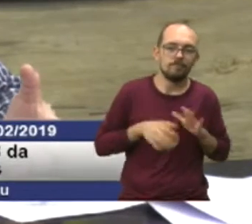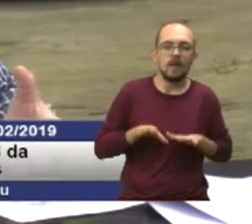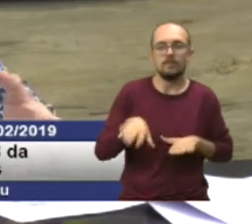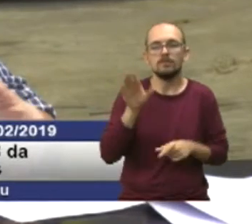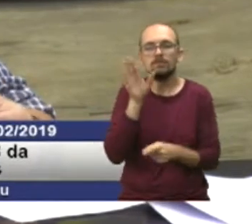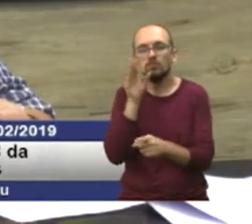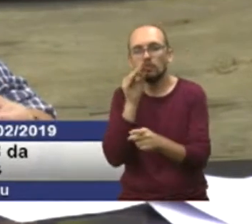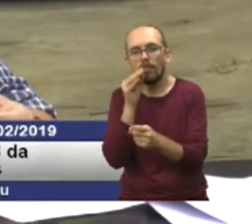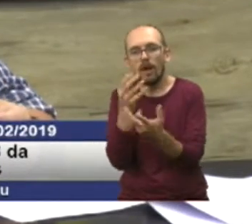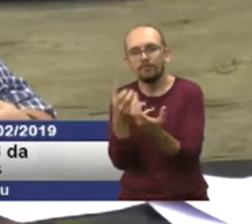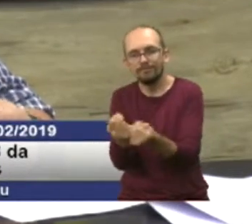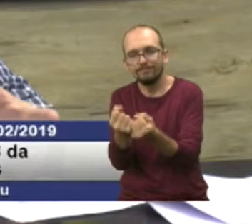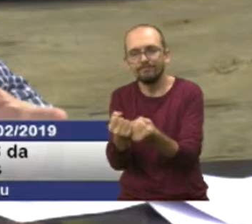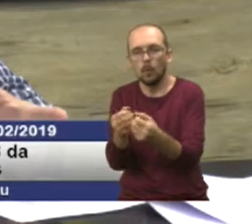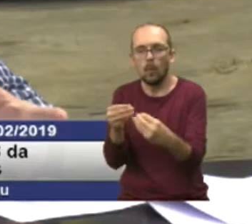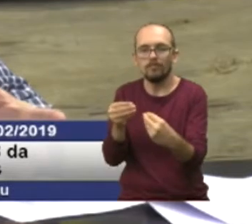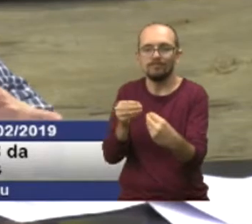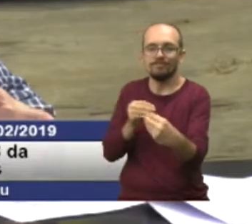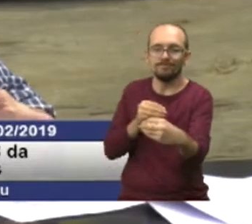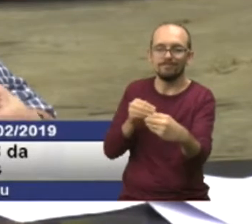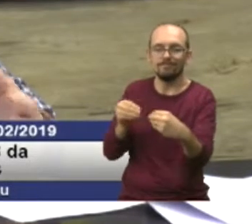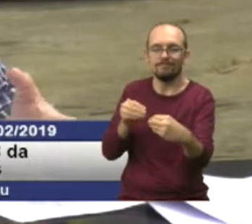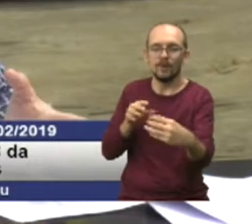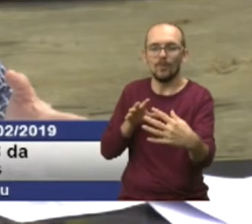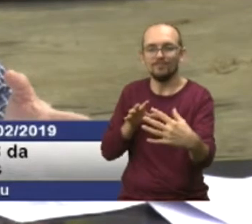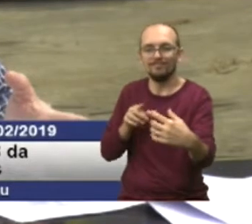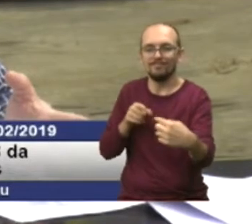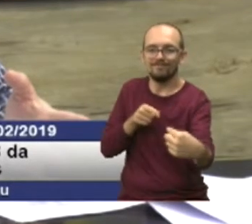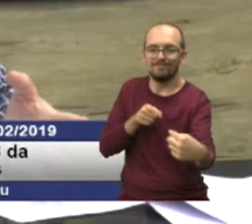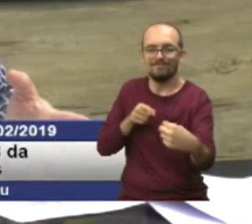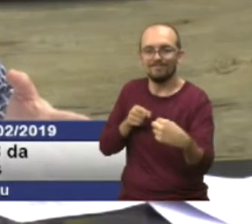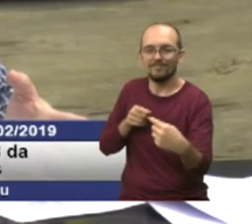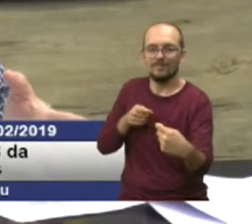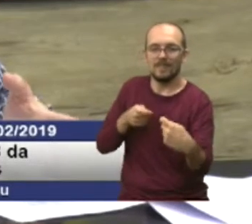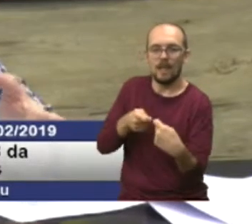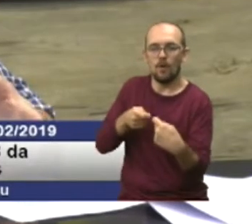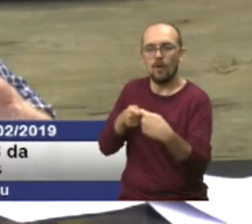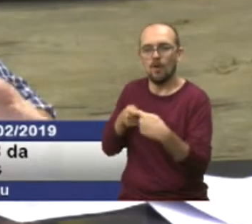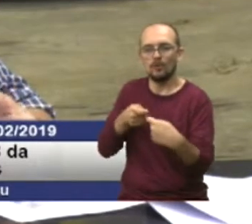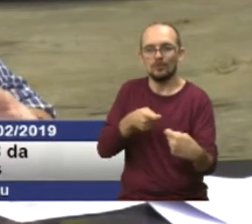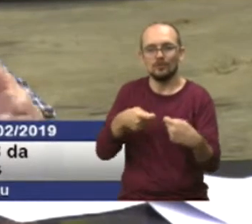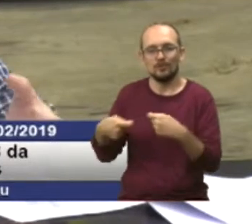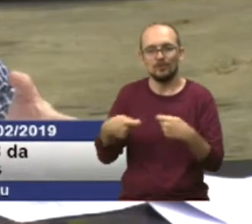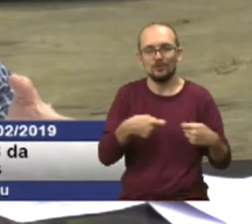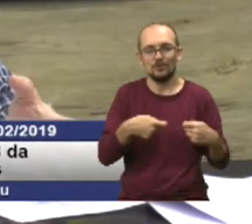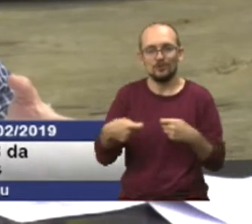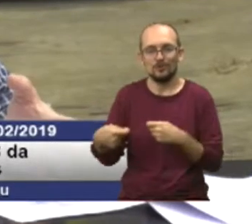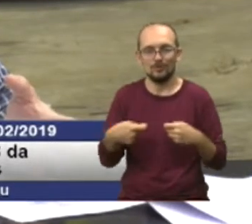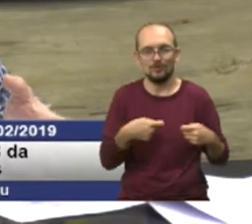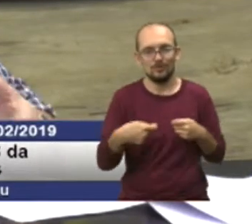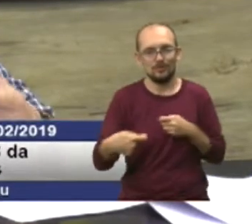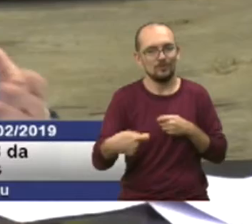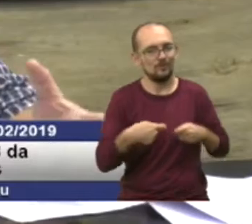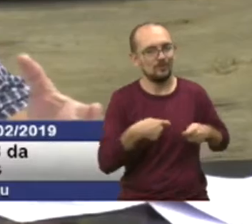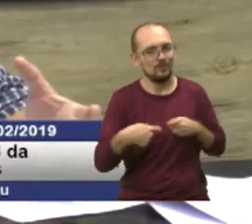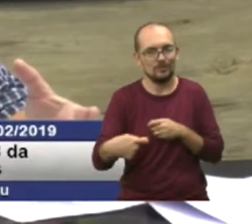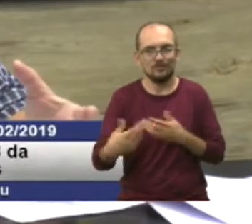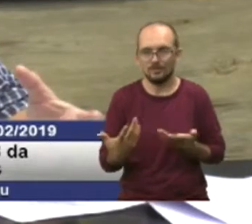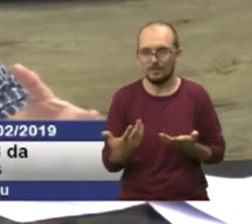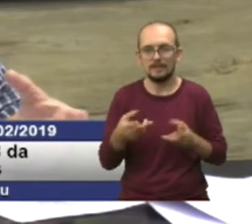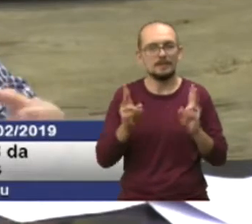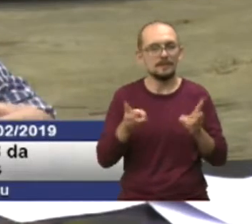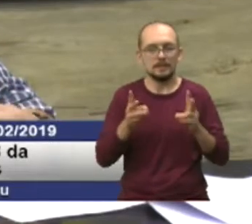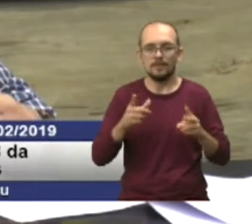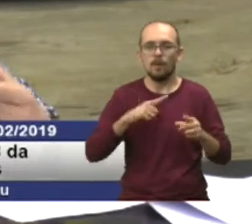funcionários que cedem. E é aquela relação hoje que na administração se diz, né? A relação ganha-ganha, né? Os dois